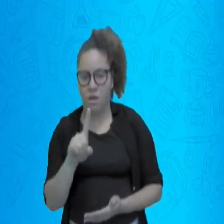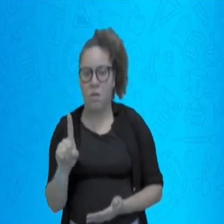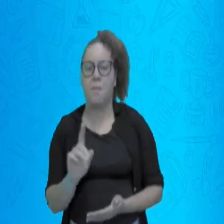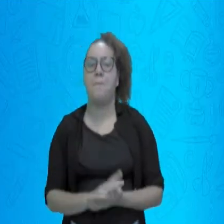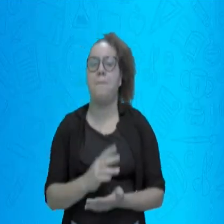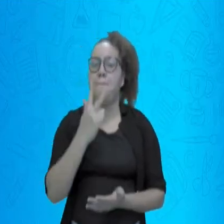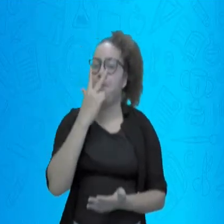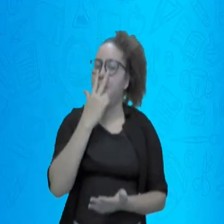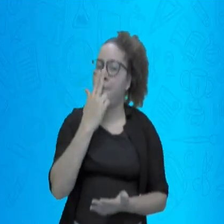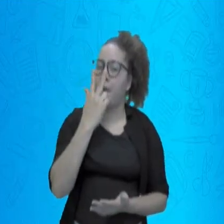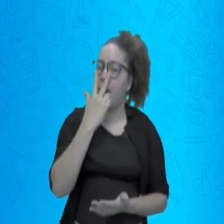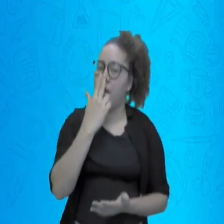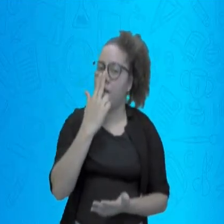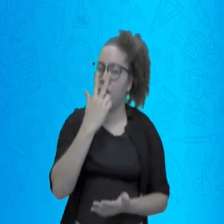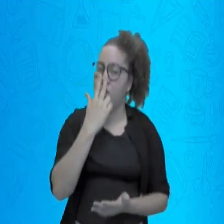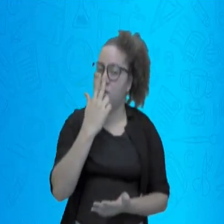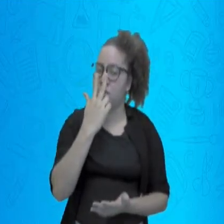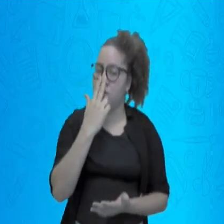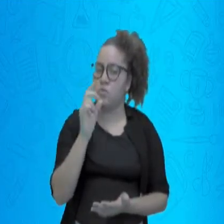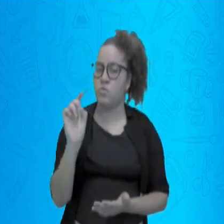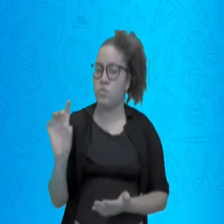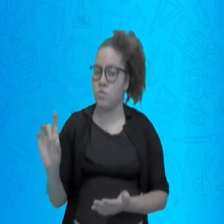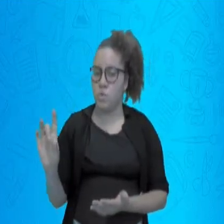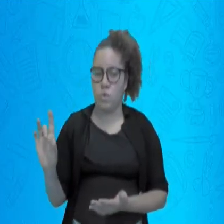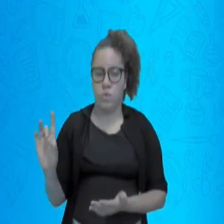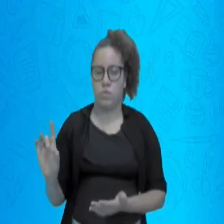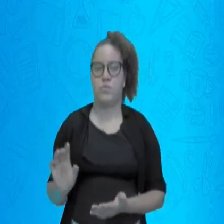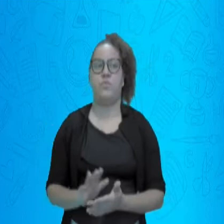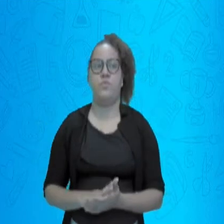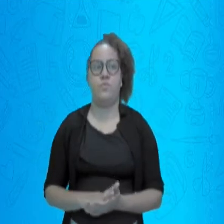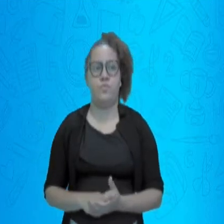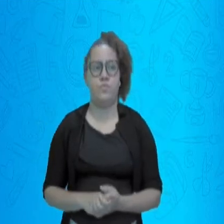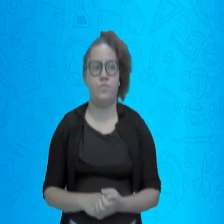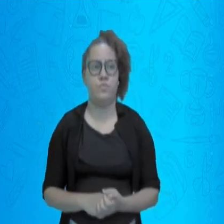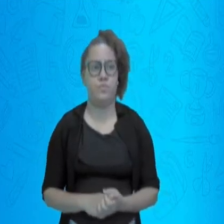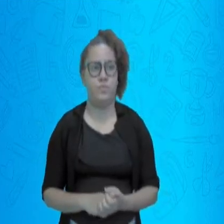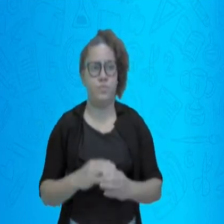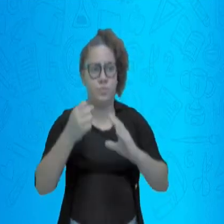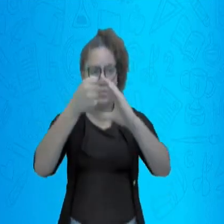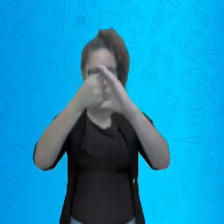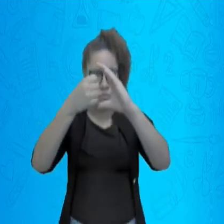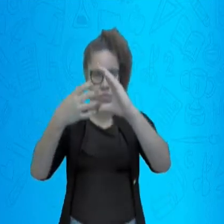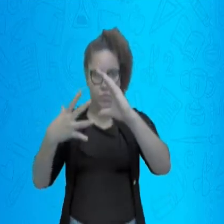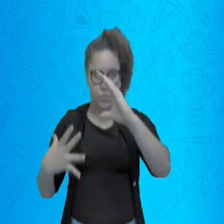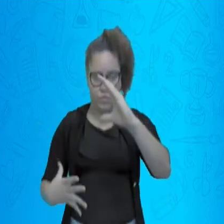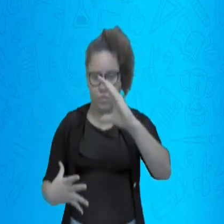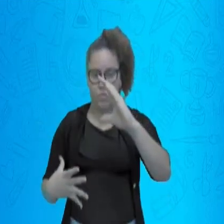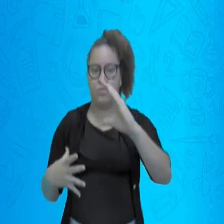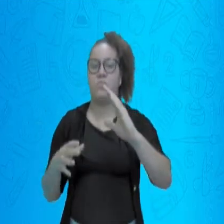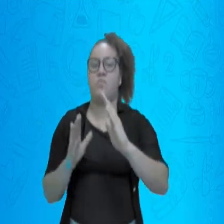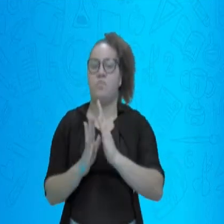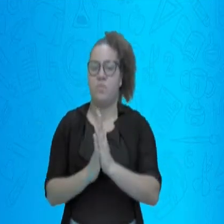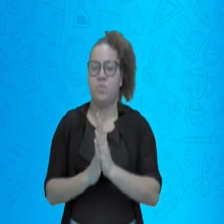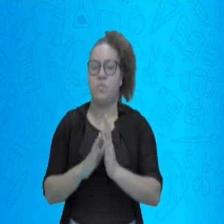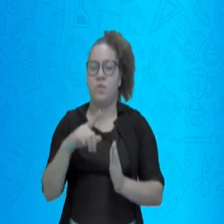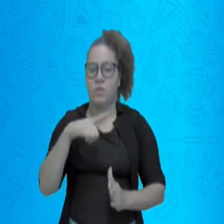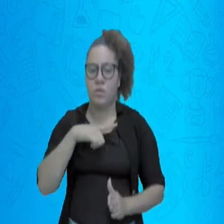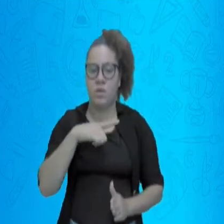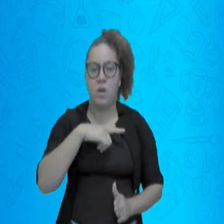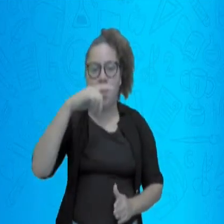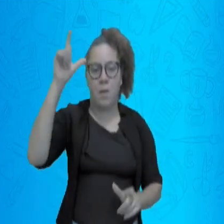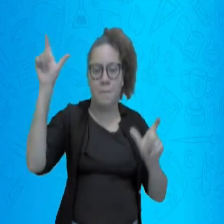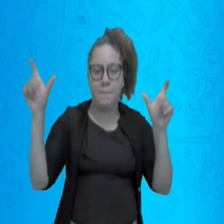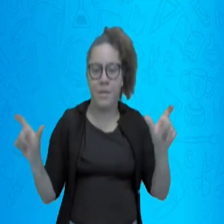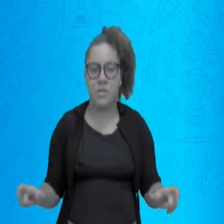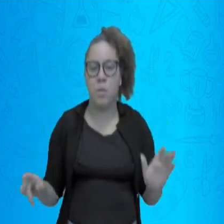uma totalidade igual a você. Uma das características que prova isso, sabe o que é? A gente já aprendeu na